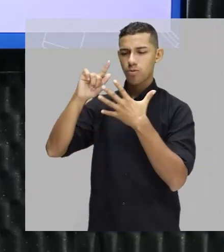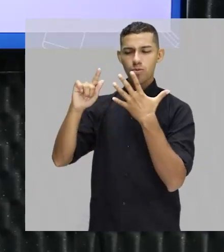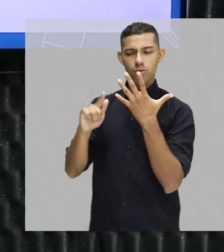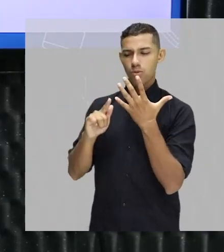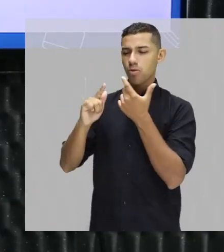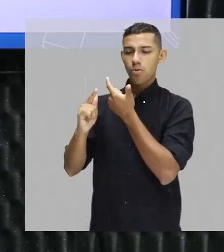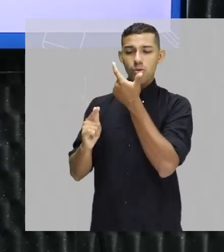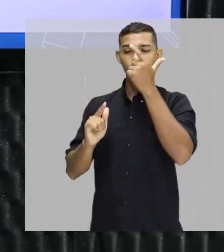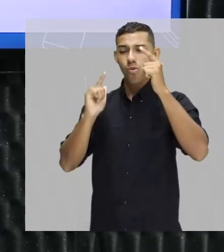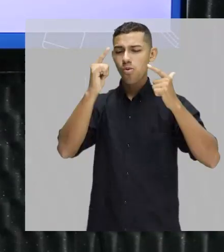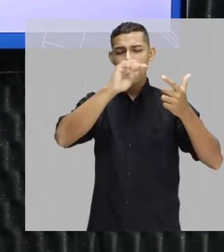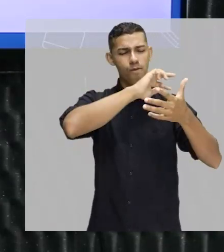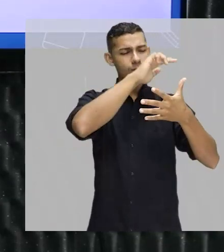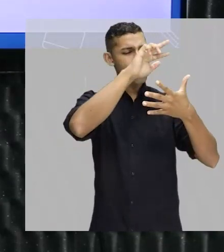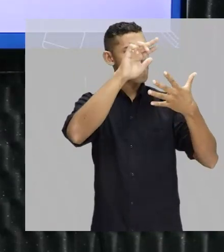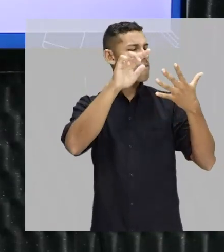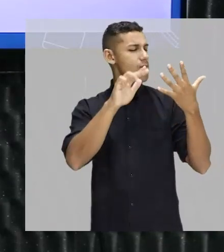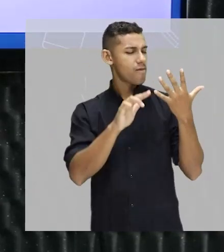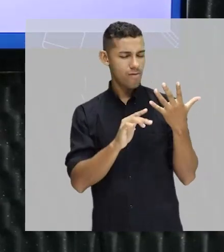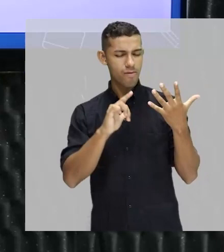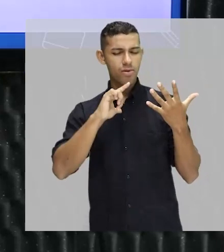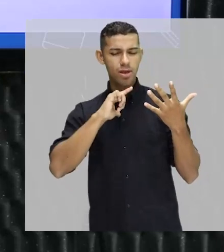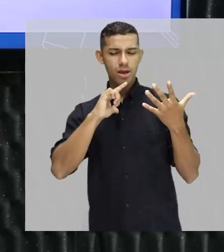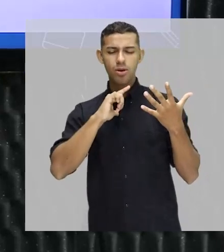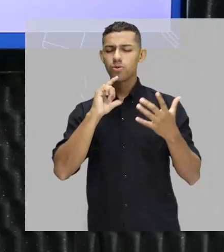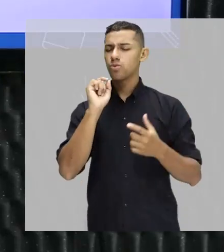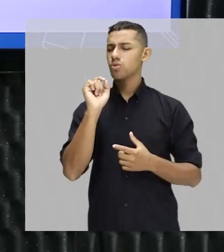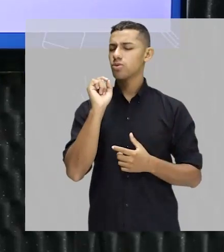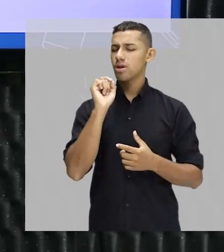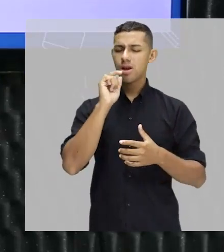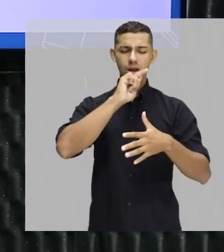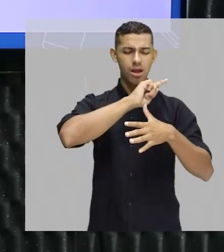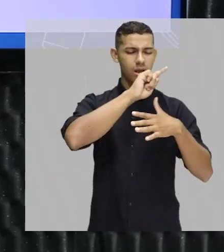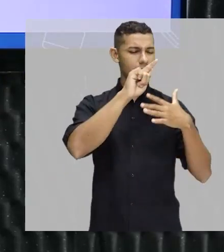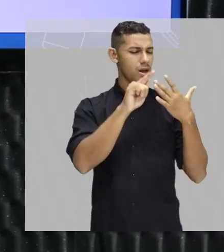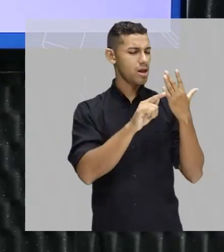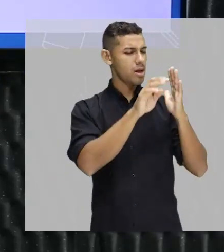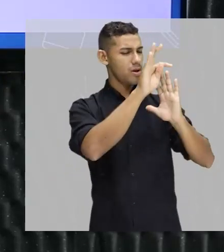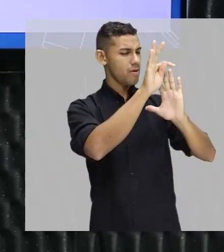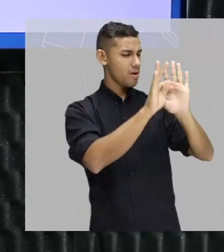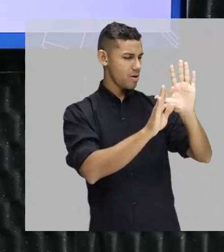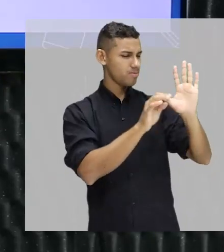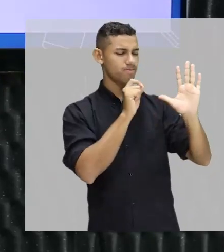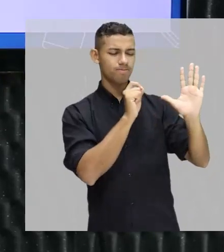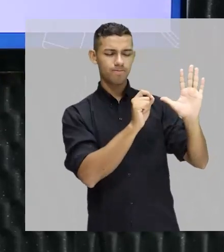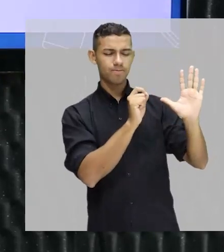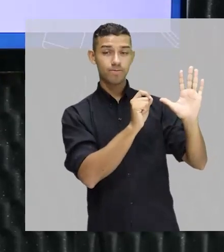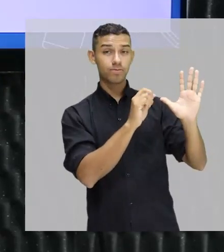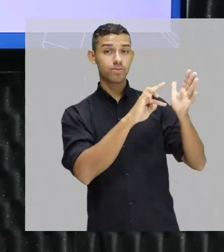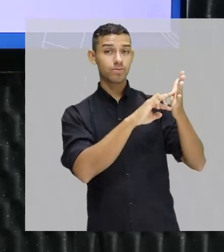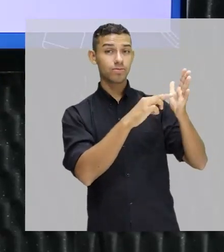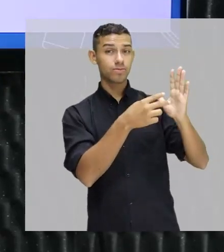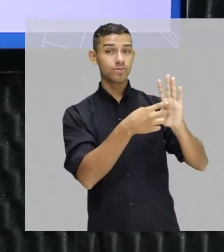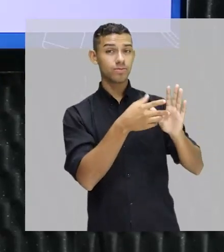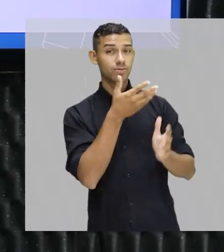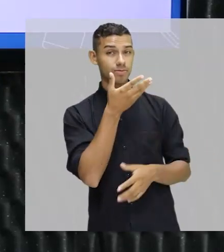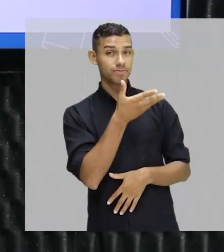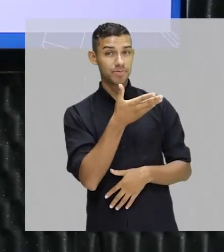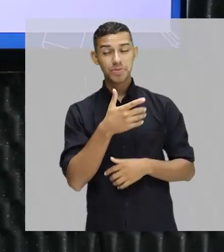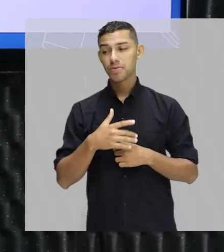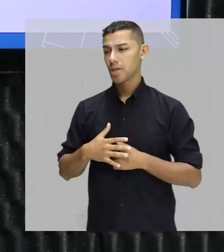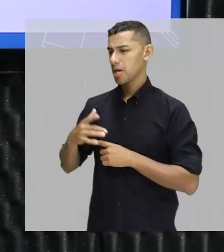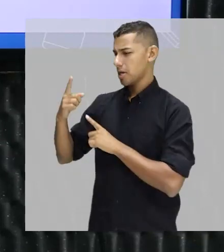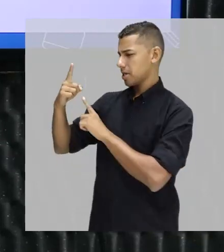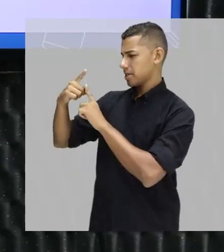Então, nós sabemos que existe essa discussão entre o que é gênero textual e o que é tipo textual. Quando nós falamos